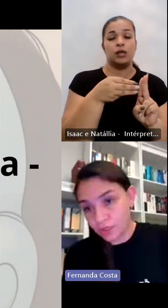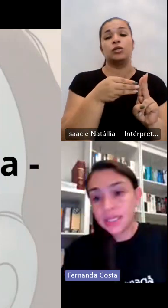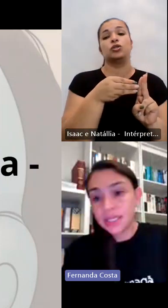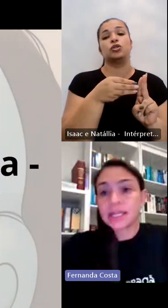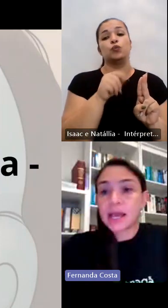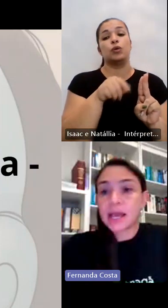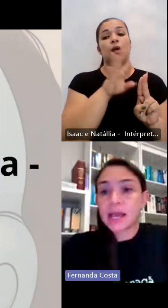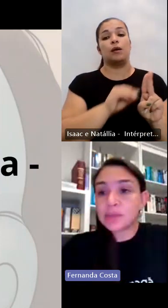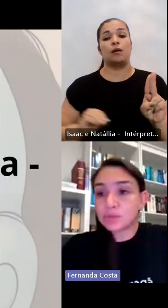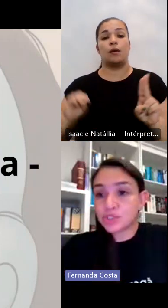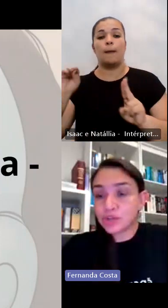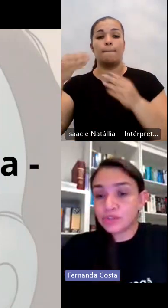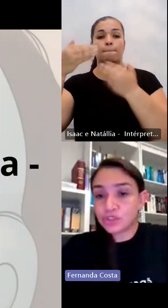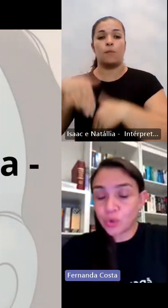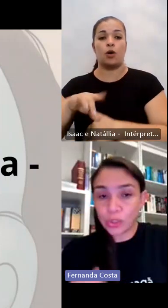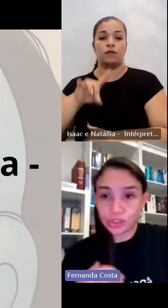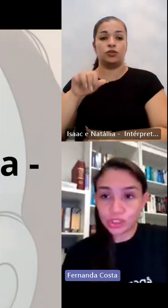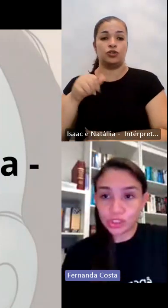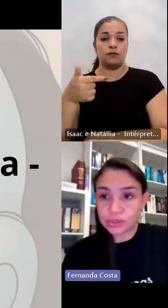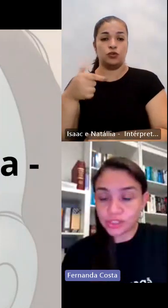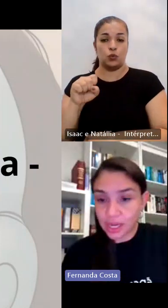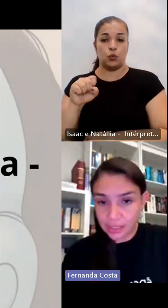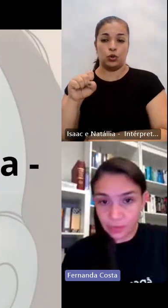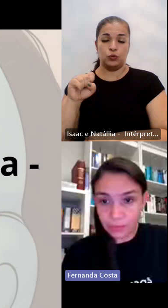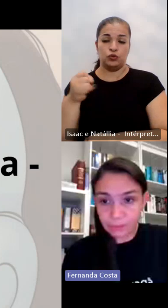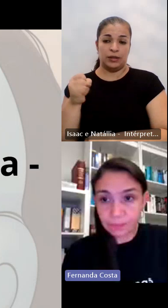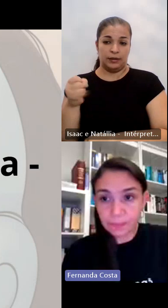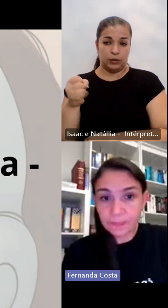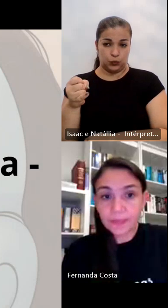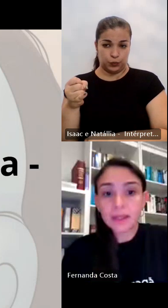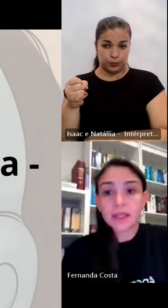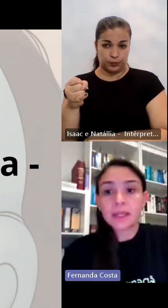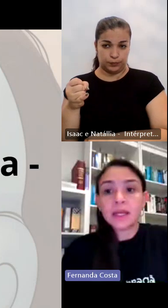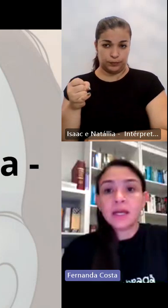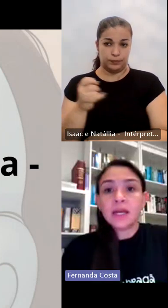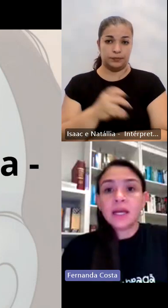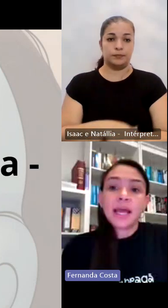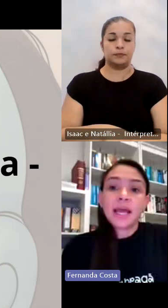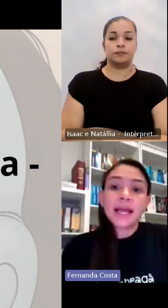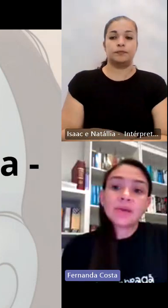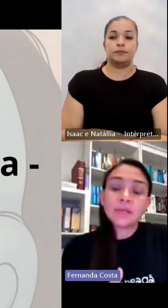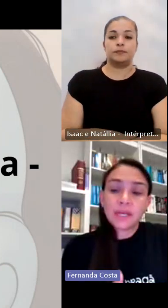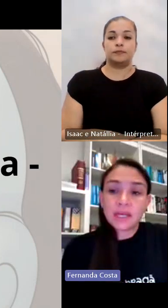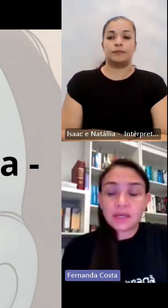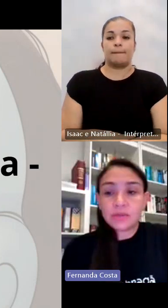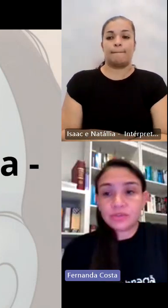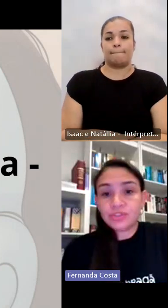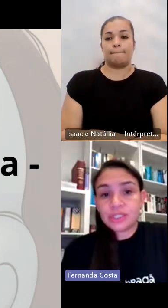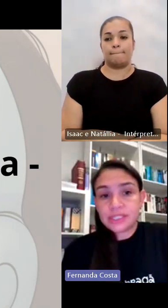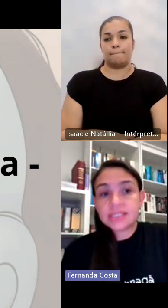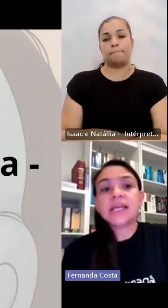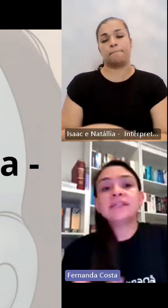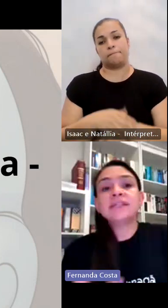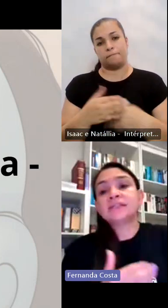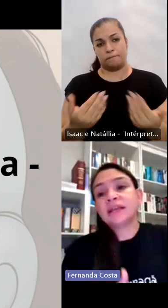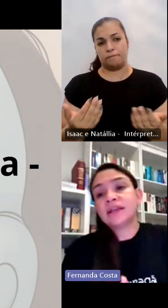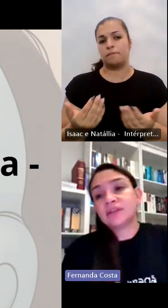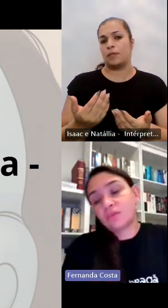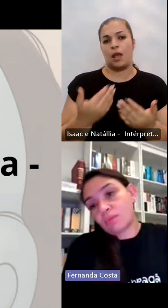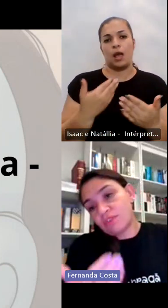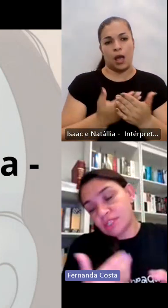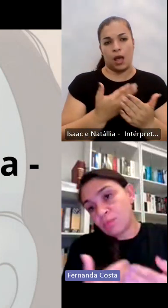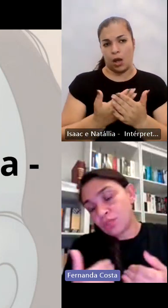prova, que está marcada para o dia 28 de janeiro. É claro que na aula do dia